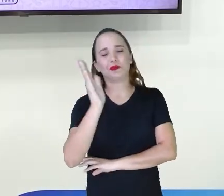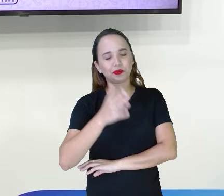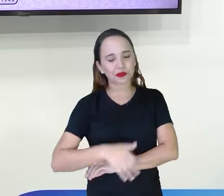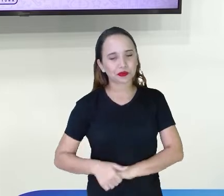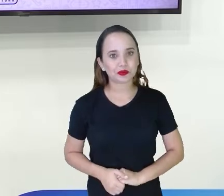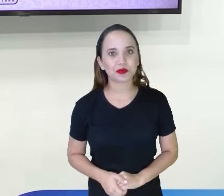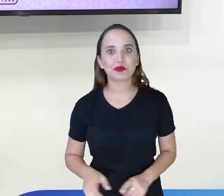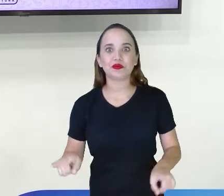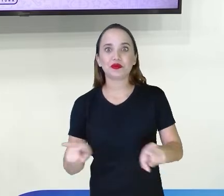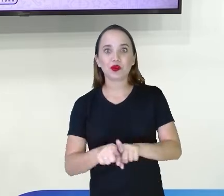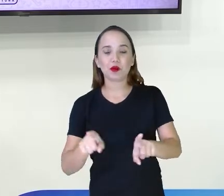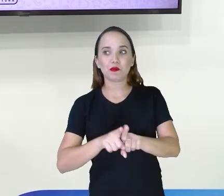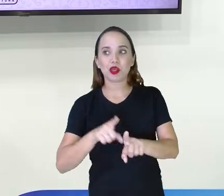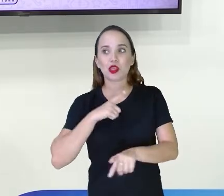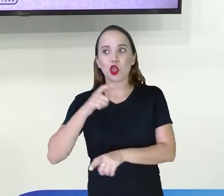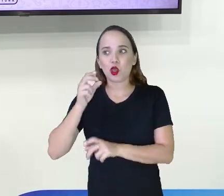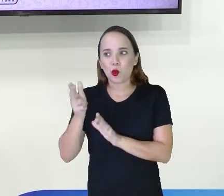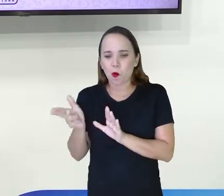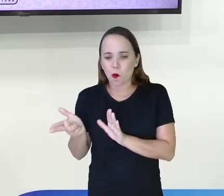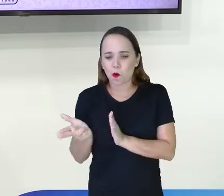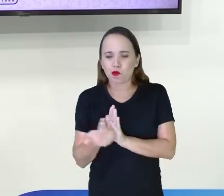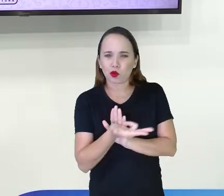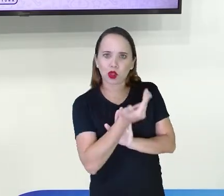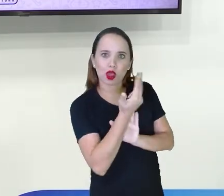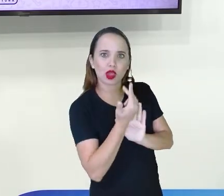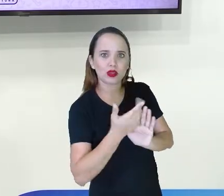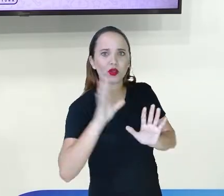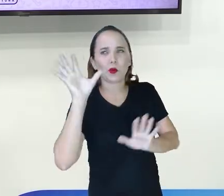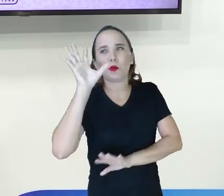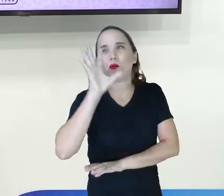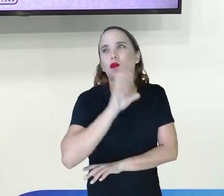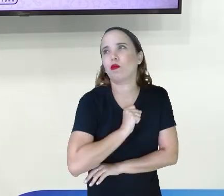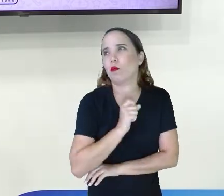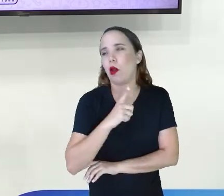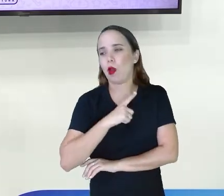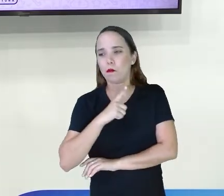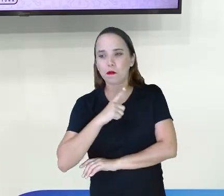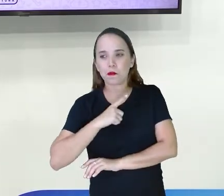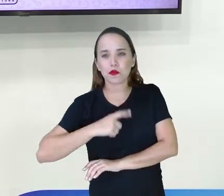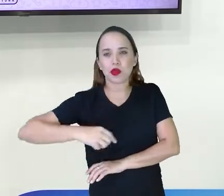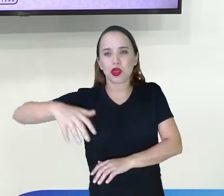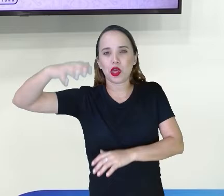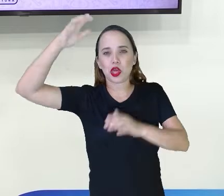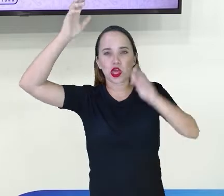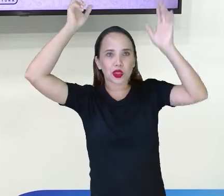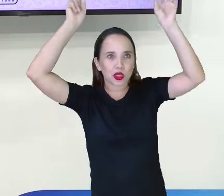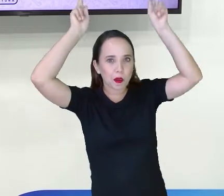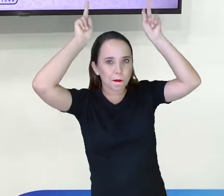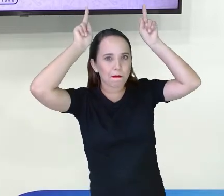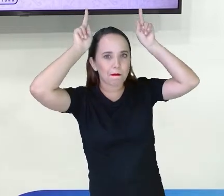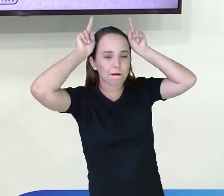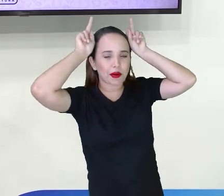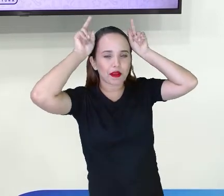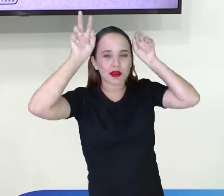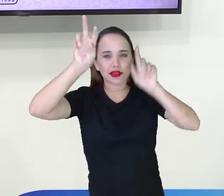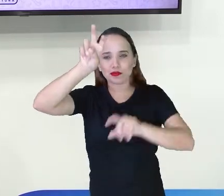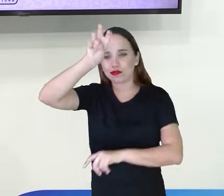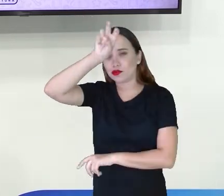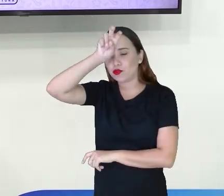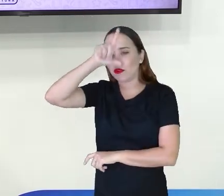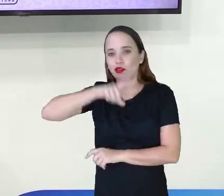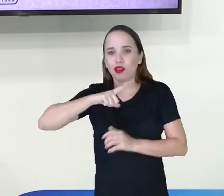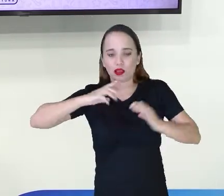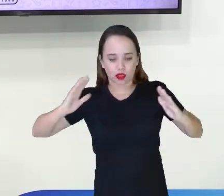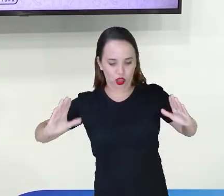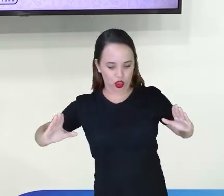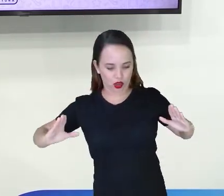um desenho que eu amo, que tem um príncipezinho do Egito, né? Que tem aquelas pirâmides maravilhosas, né?